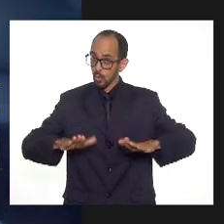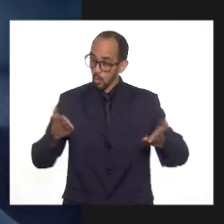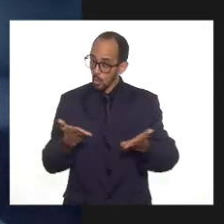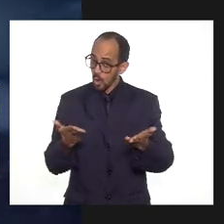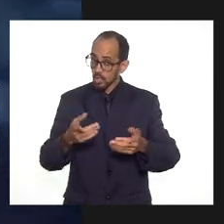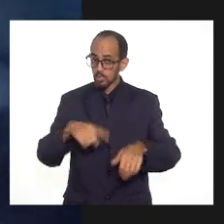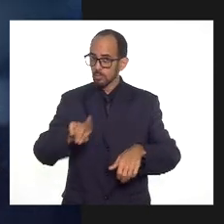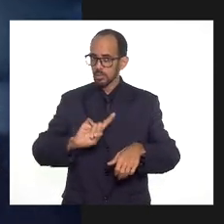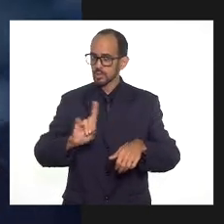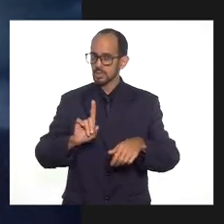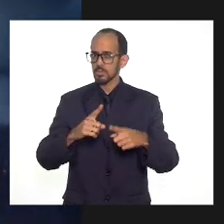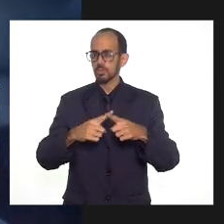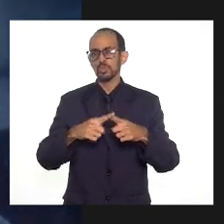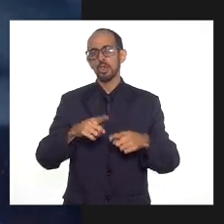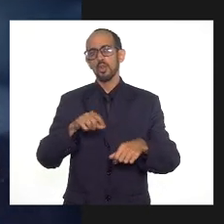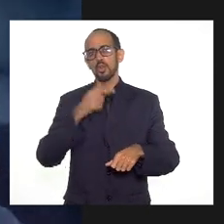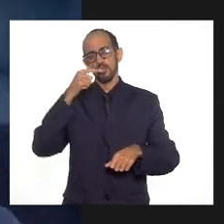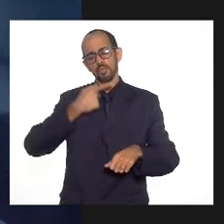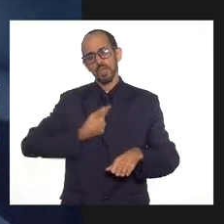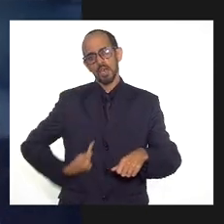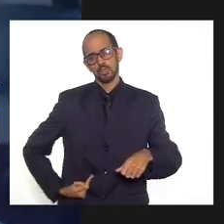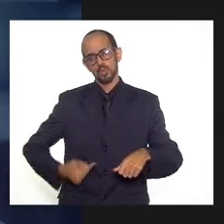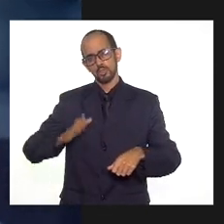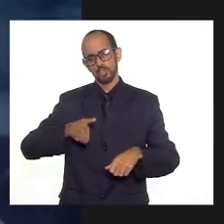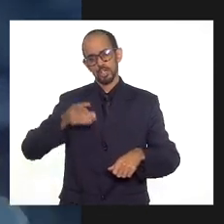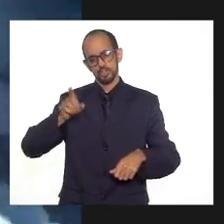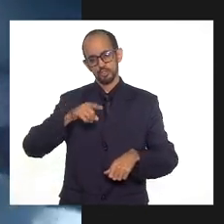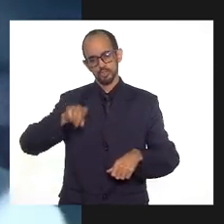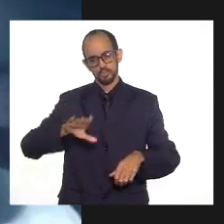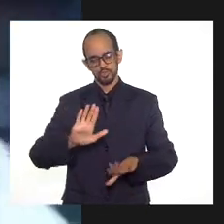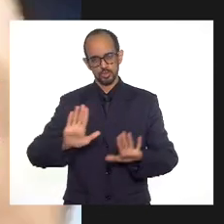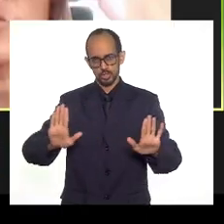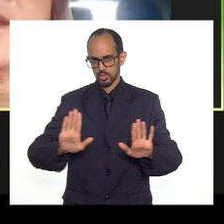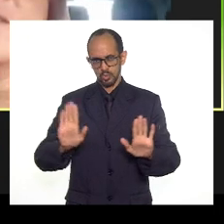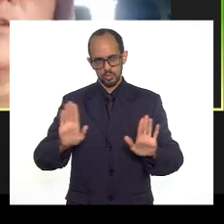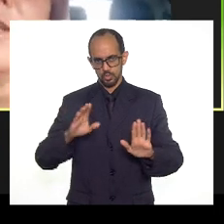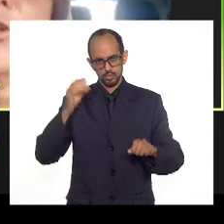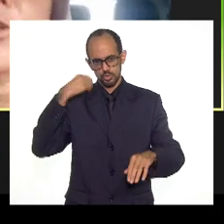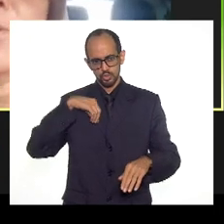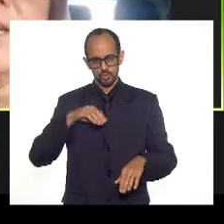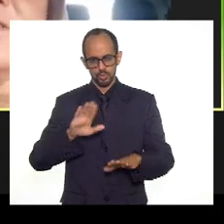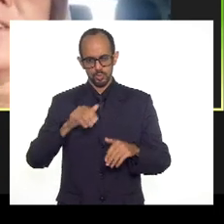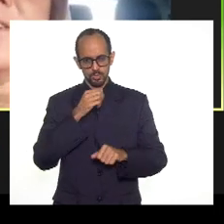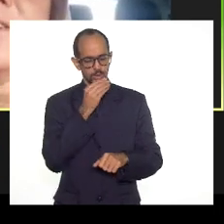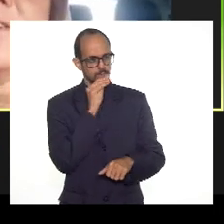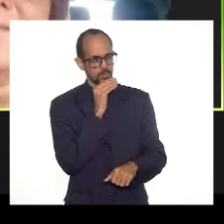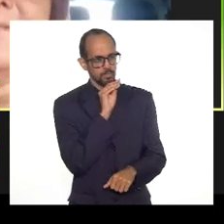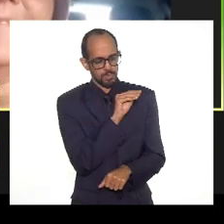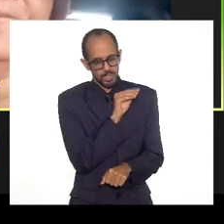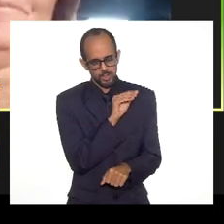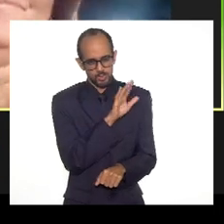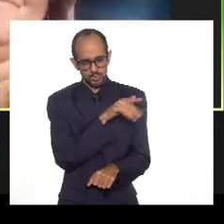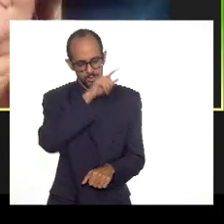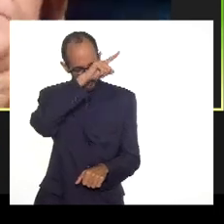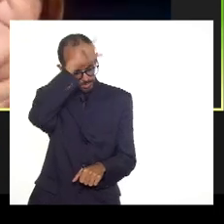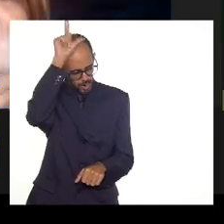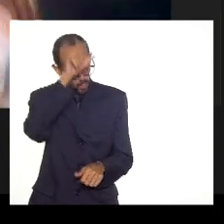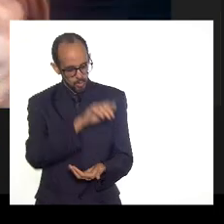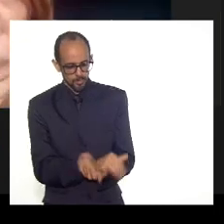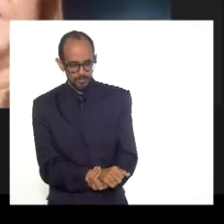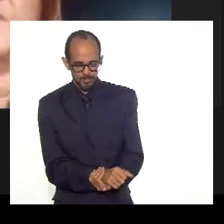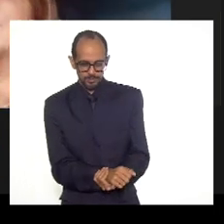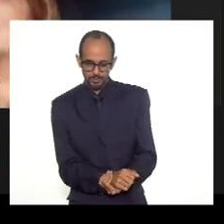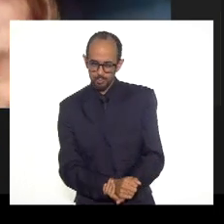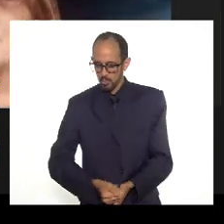o governador, não vai sair mais o ML. E para você, Luiz Paulo, meu beijo no coração e que Deus te proteja sempre. Obrigado,